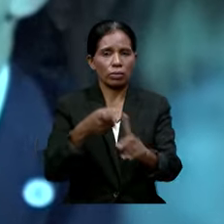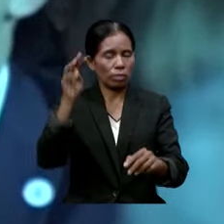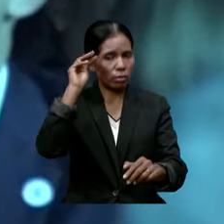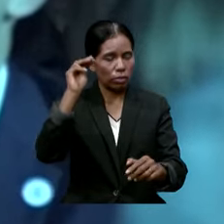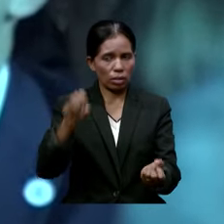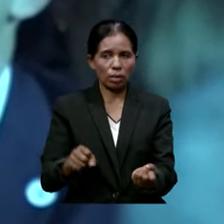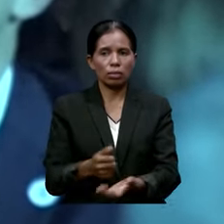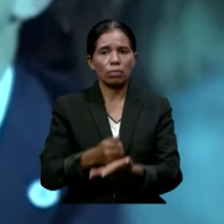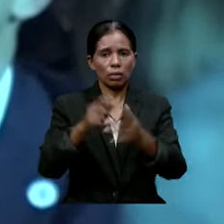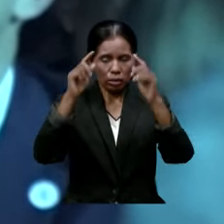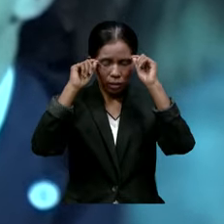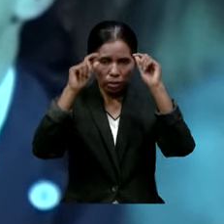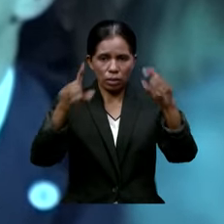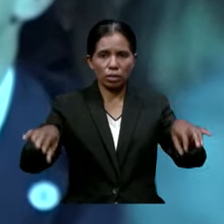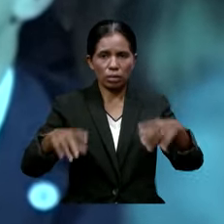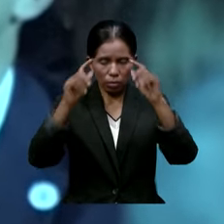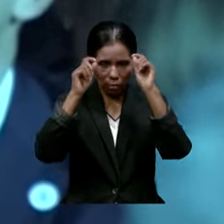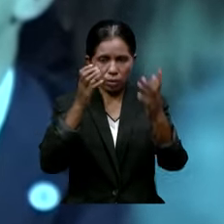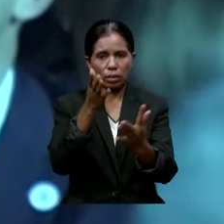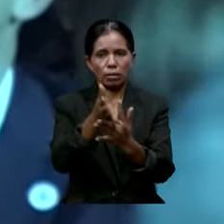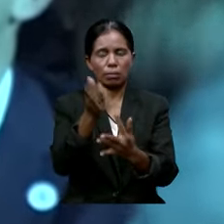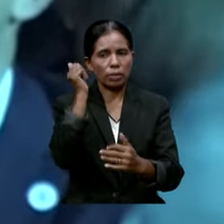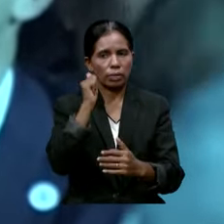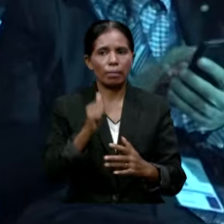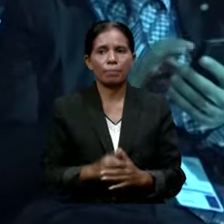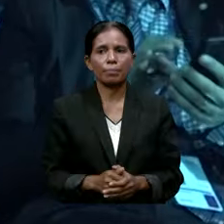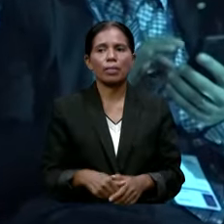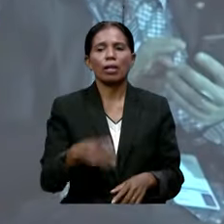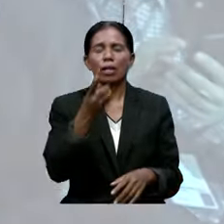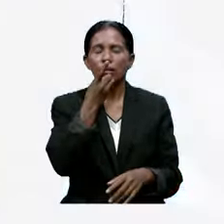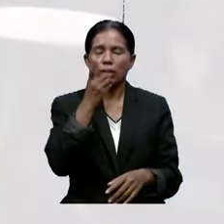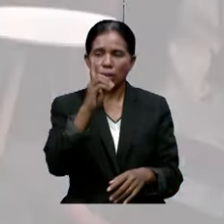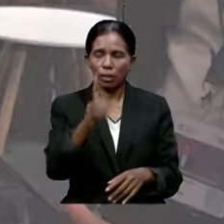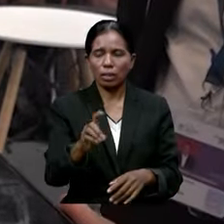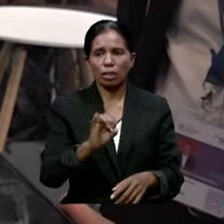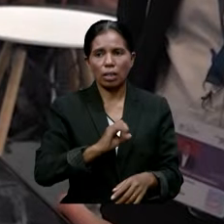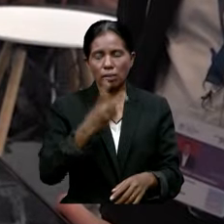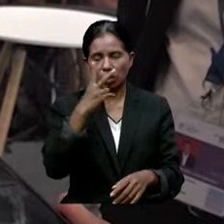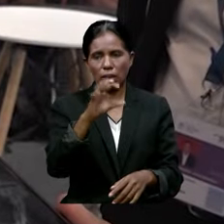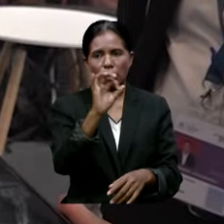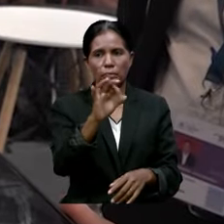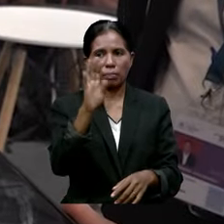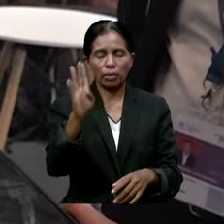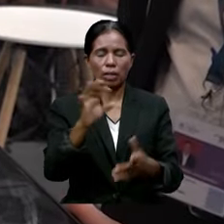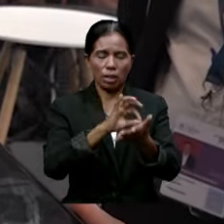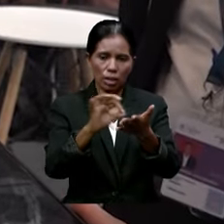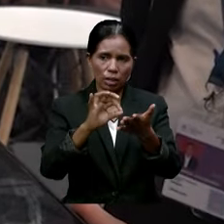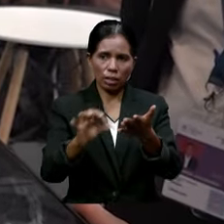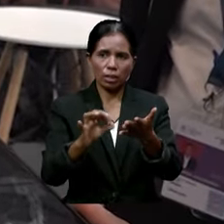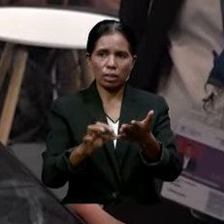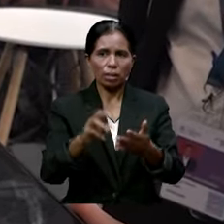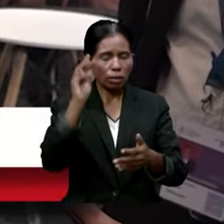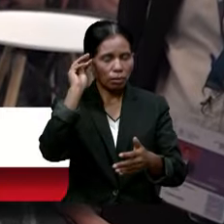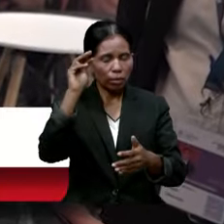apoio serviço para Timor-Leste e adesão. Tu declara que não é a Facebook, a Kerek, oi,